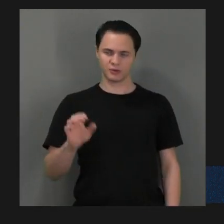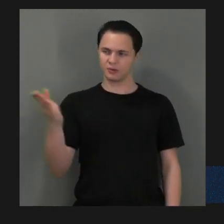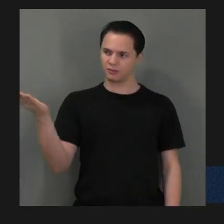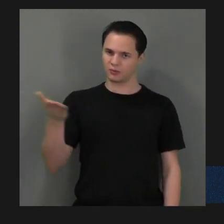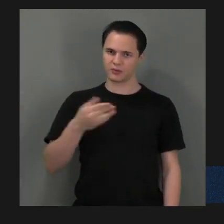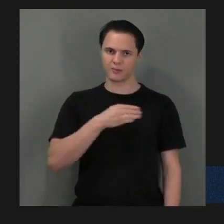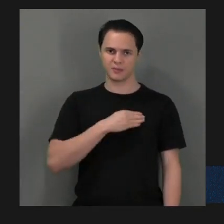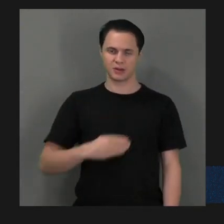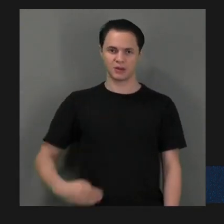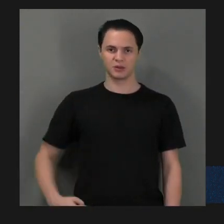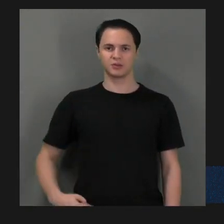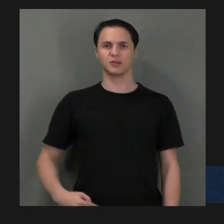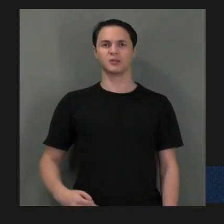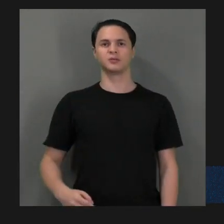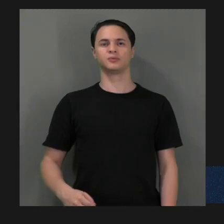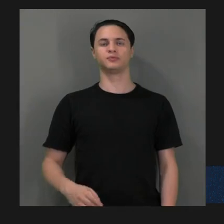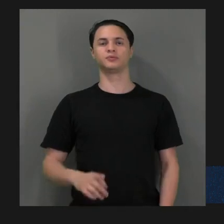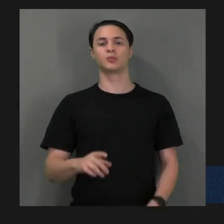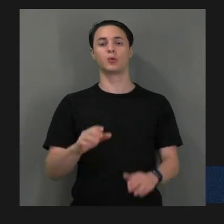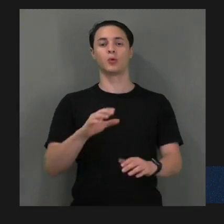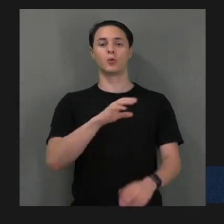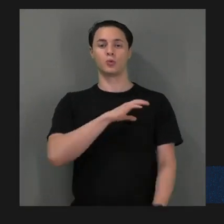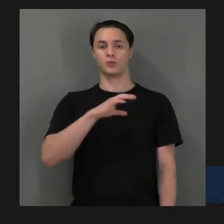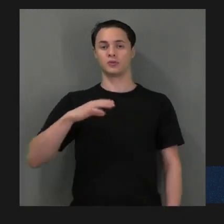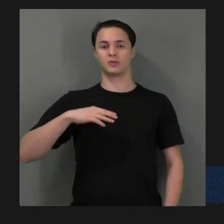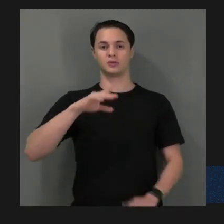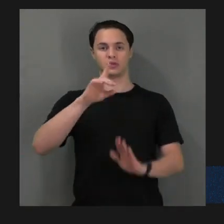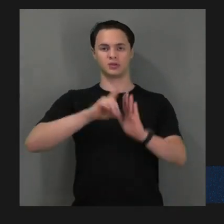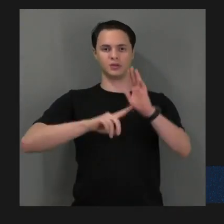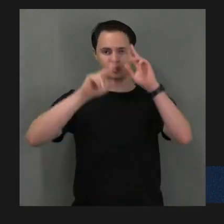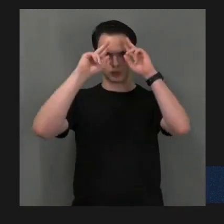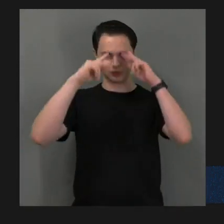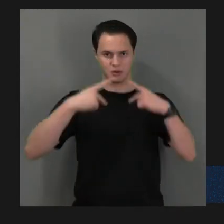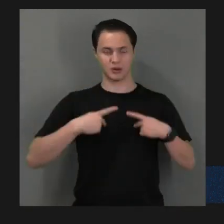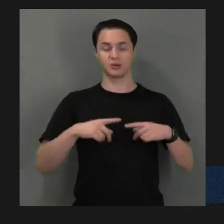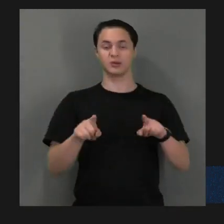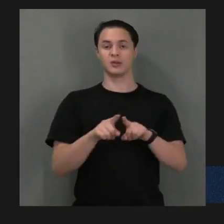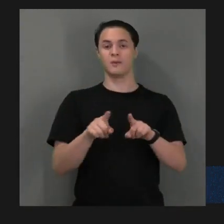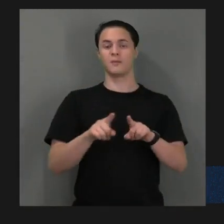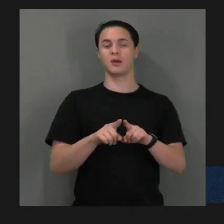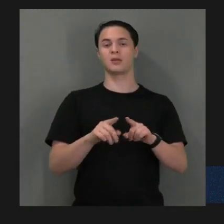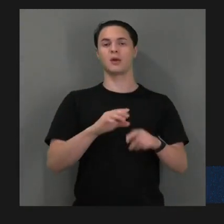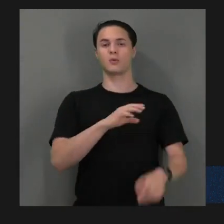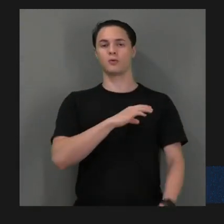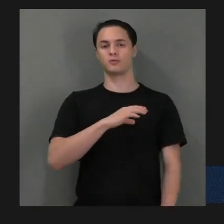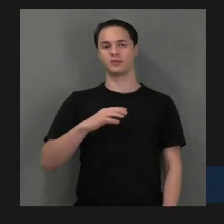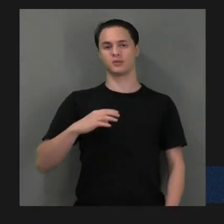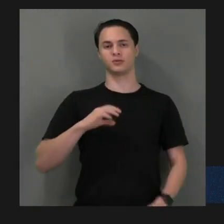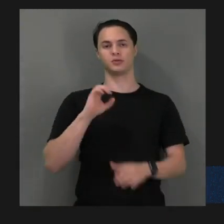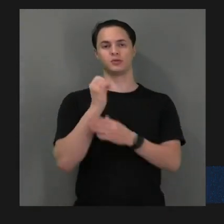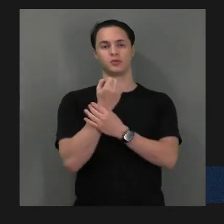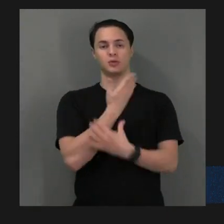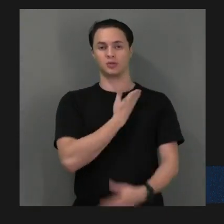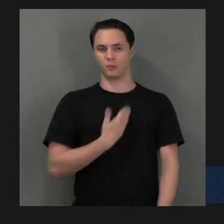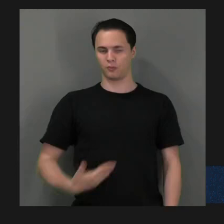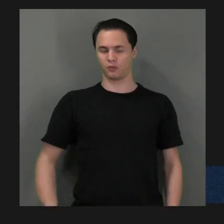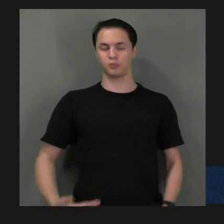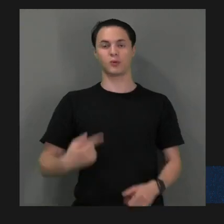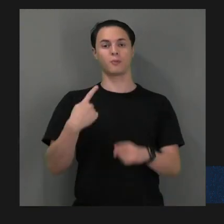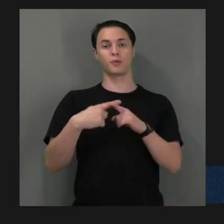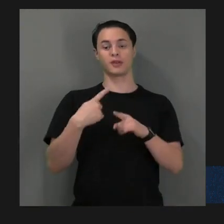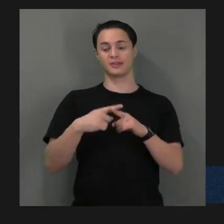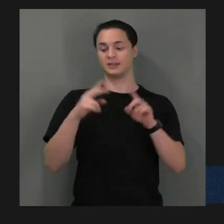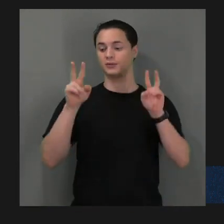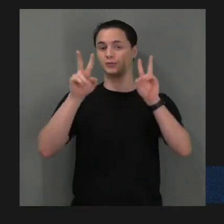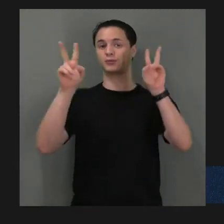tem um requerimento meu na Comissão de Direitos Humanos e também na Comissão de Segurança Pública, que o assunto transcende essa